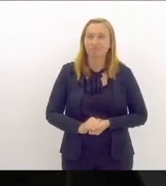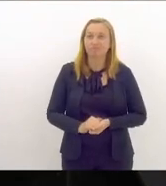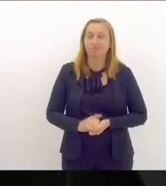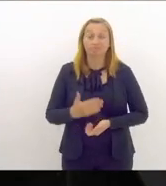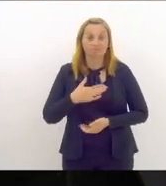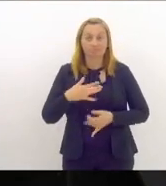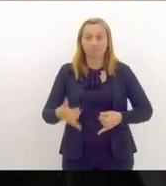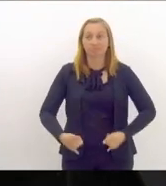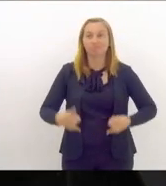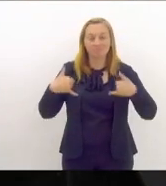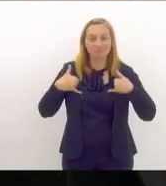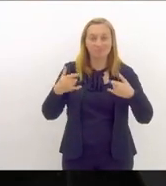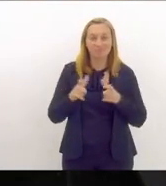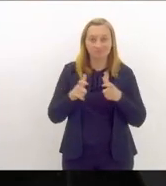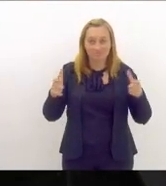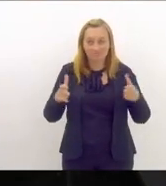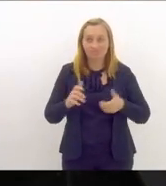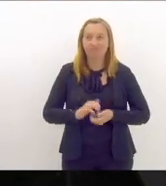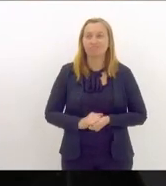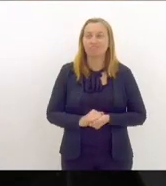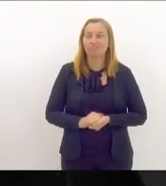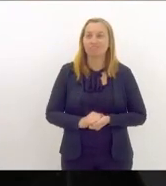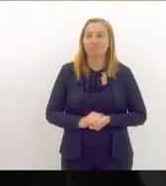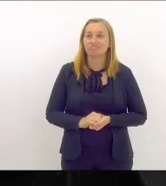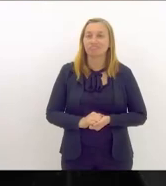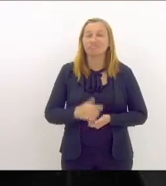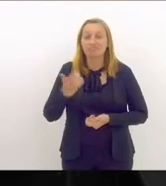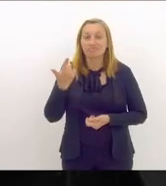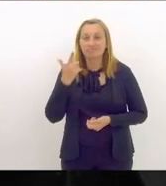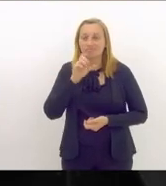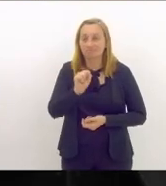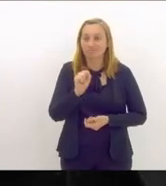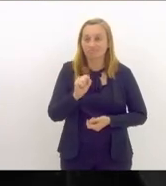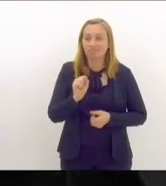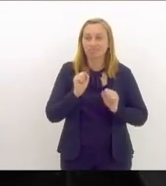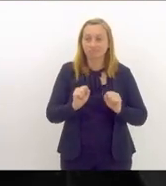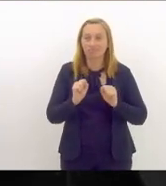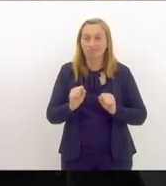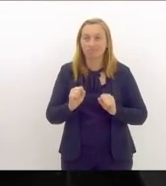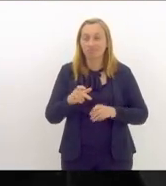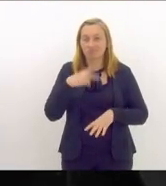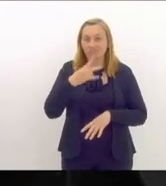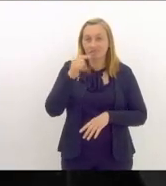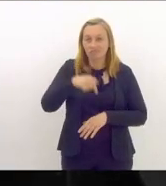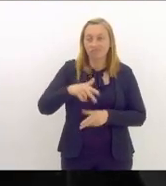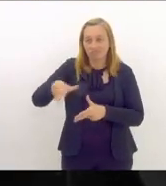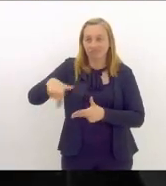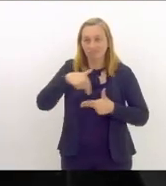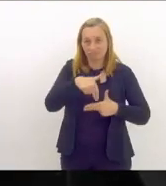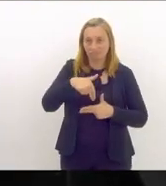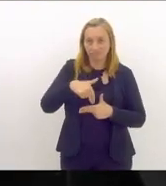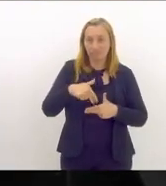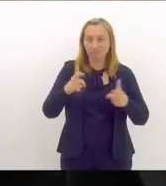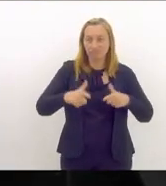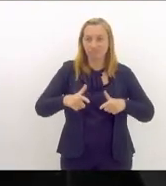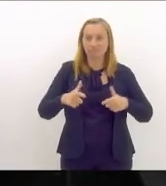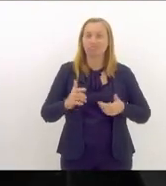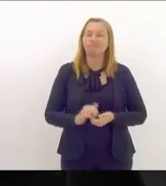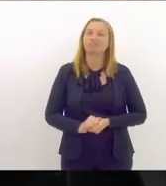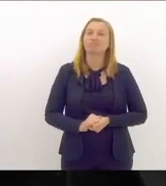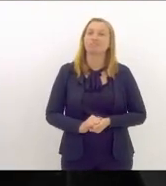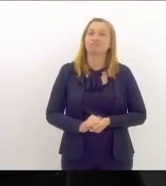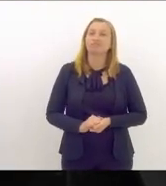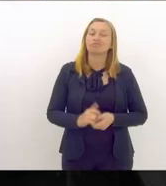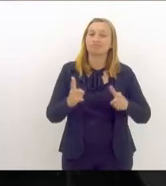Para mim é uma honra muito grande, para mim é uma conquista enorme poder estar discursando aqui nesse lugar sagrado, né, para mim, que é